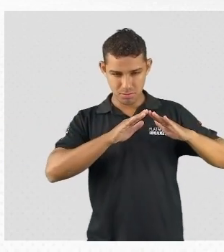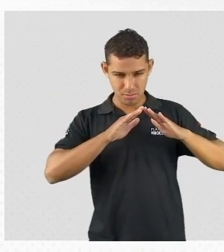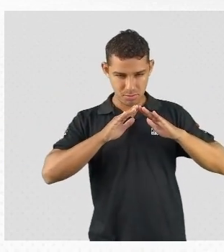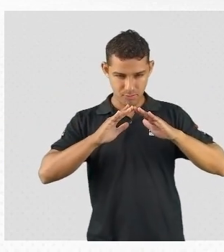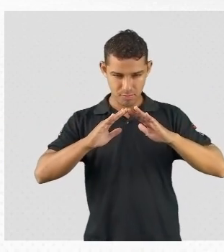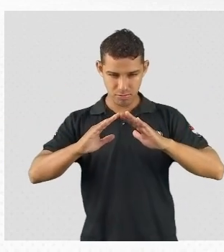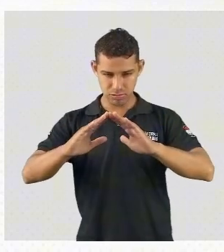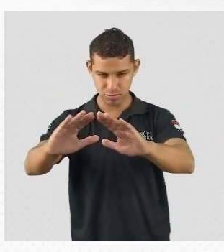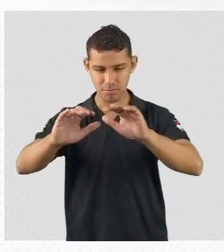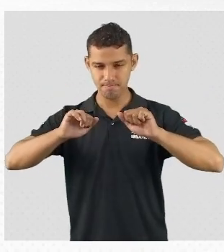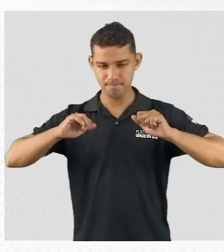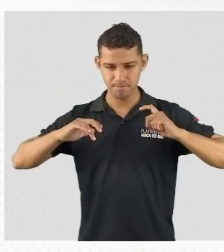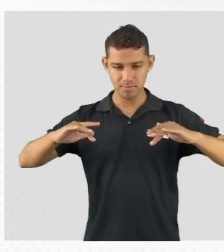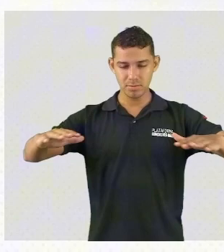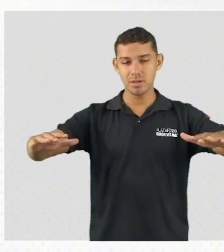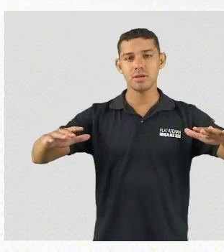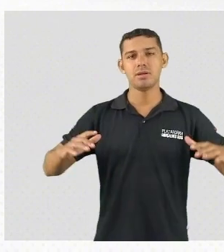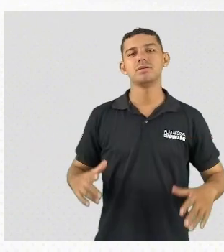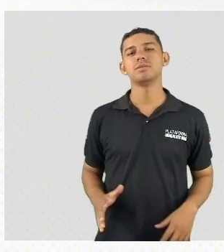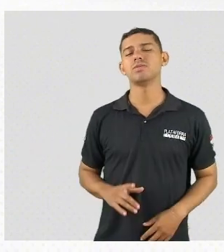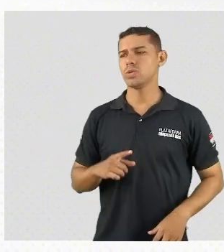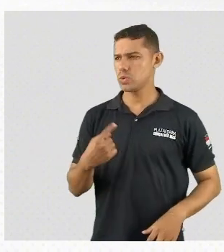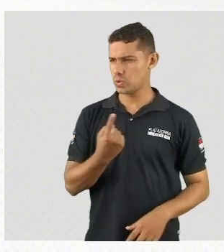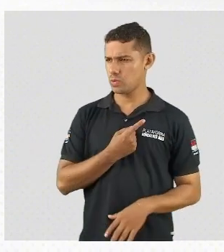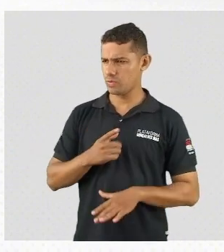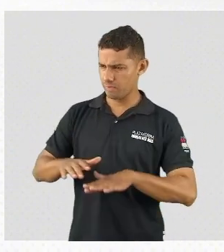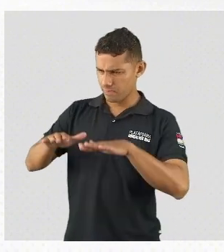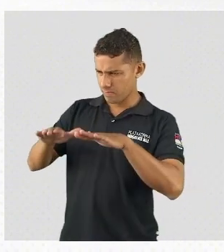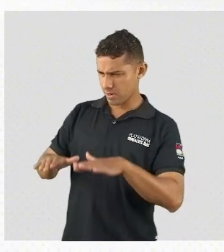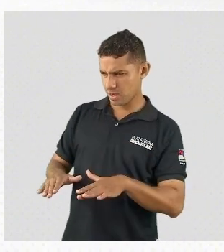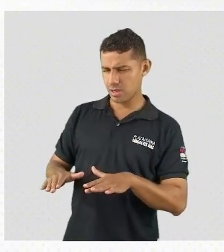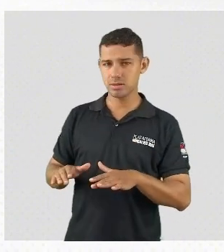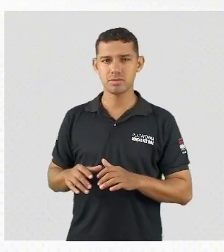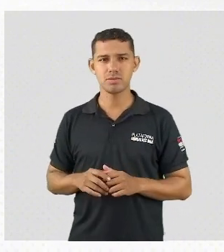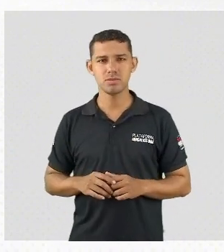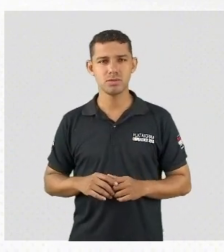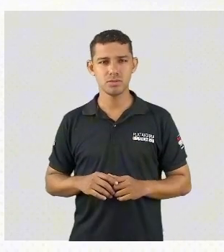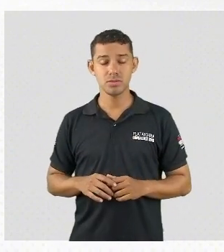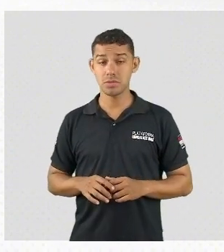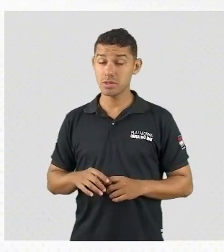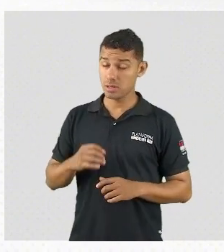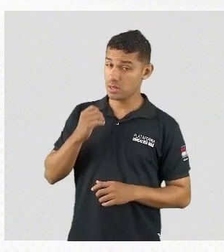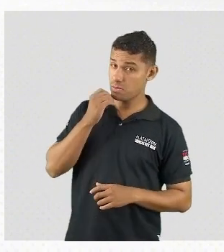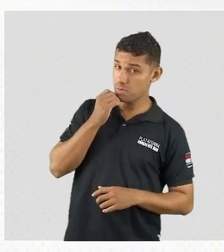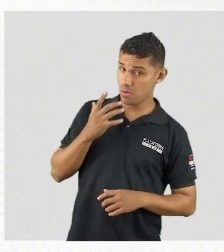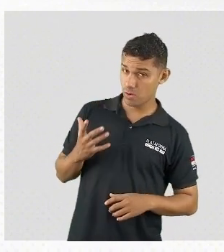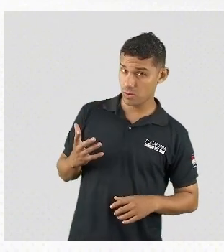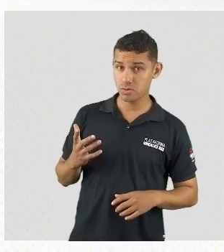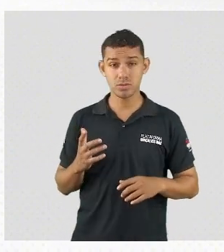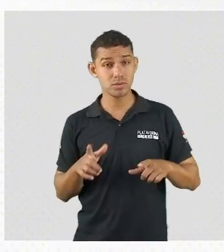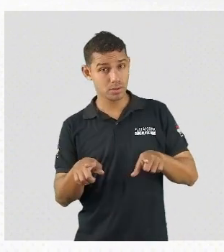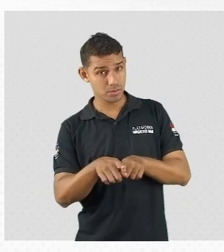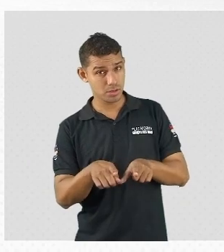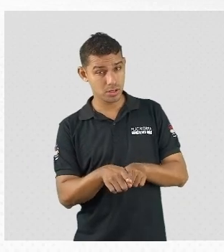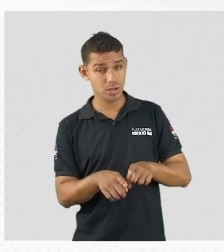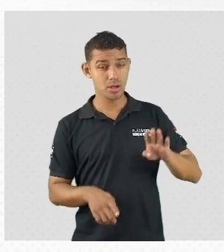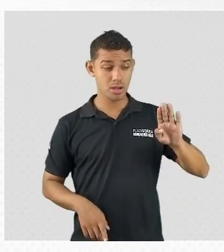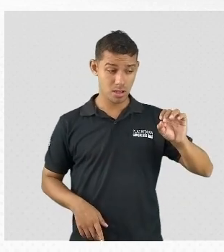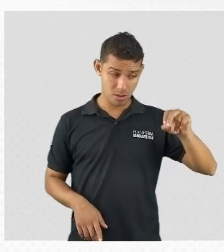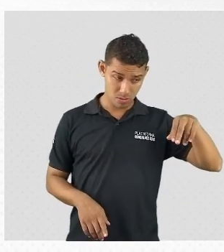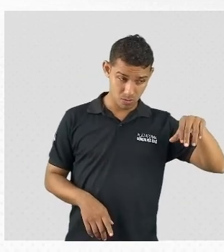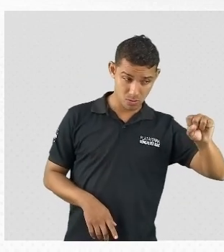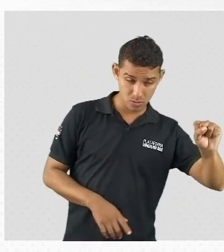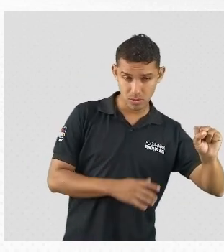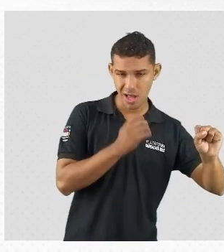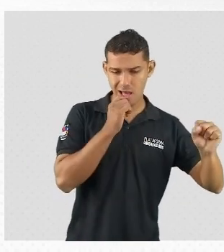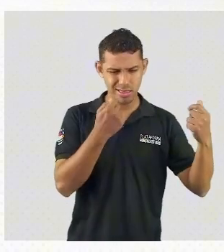pensar que, bom, vamos ficar parados. Traz seu ônus, mas também traz seu bônus. O bônus é que eles, então,